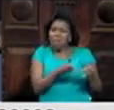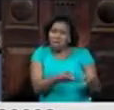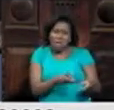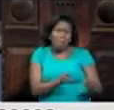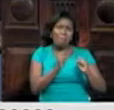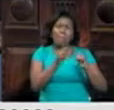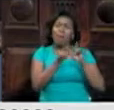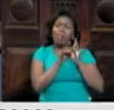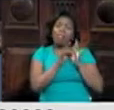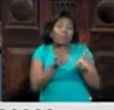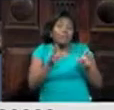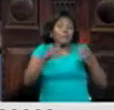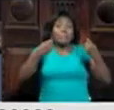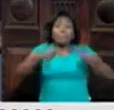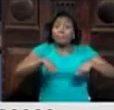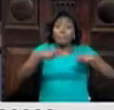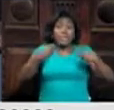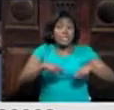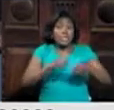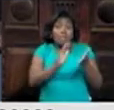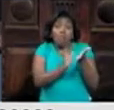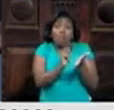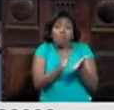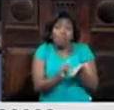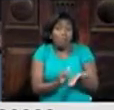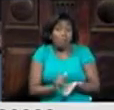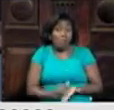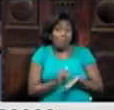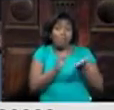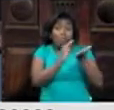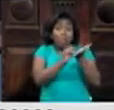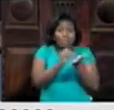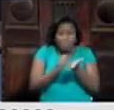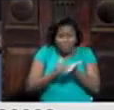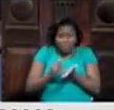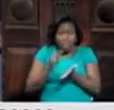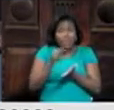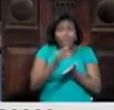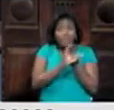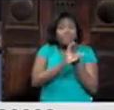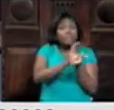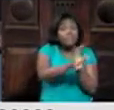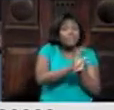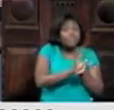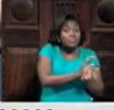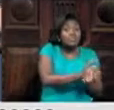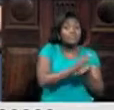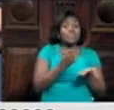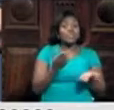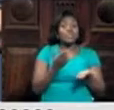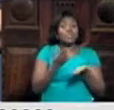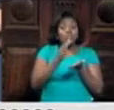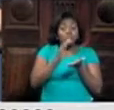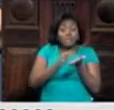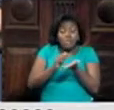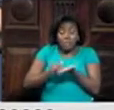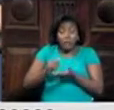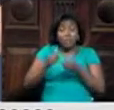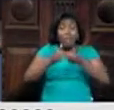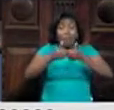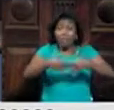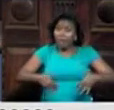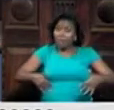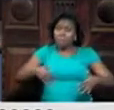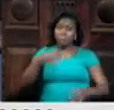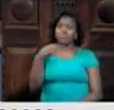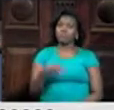porque precisamos enxugar os investimentos, enxugar, na visão de alguns, os gastos, e não é